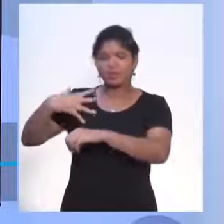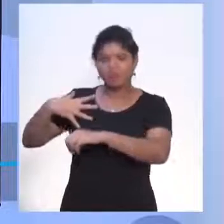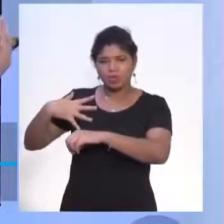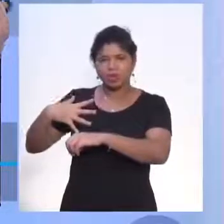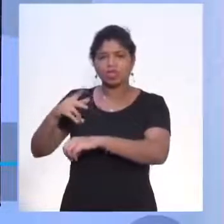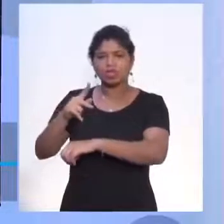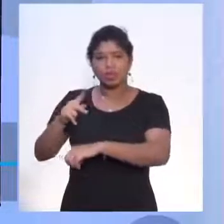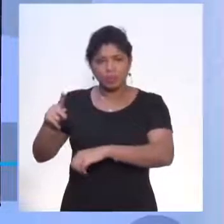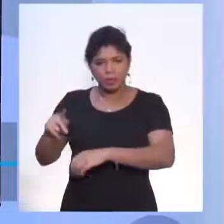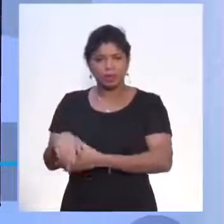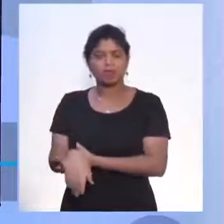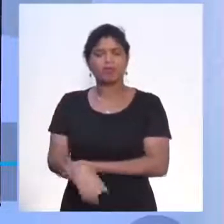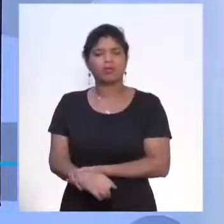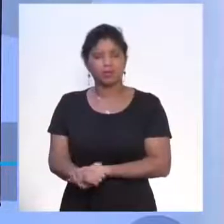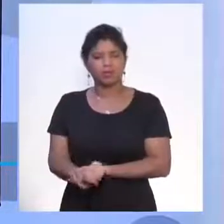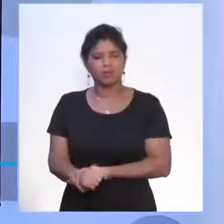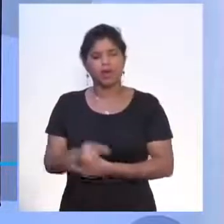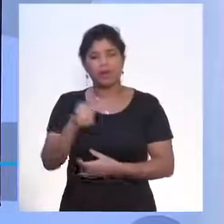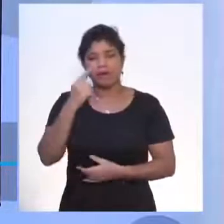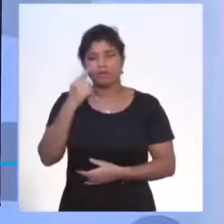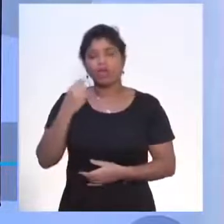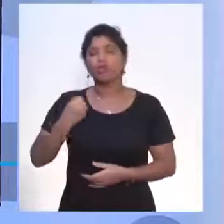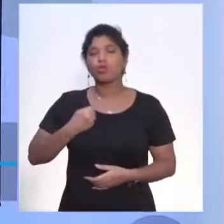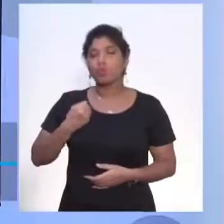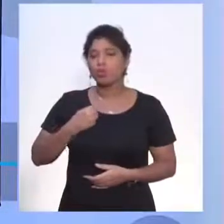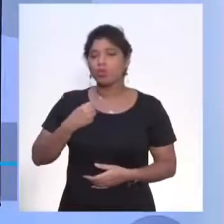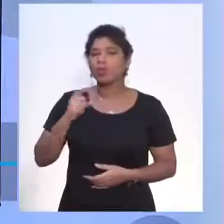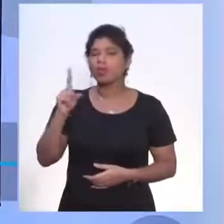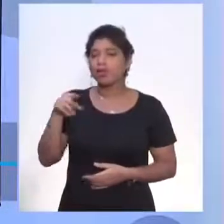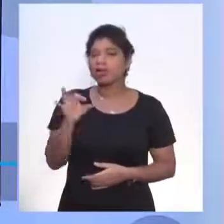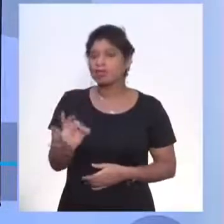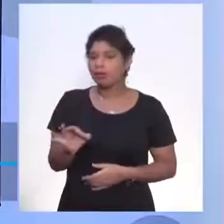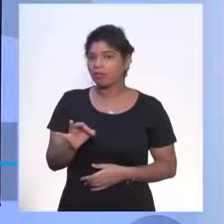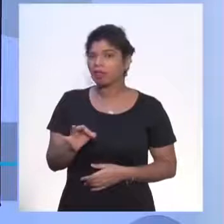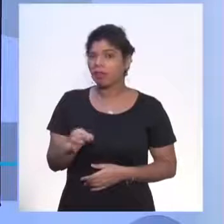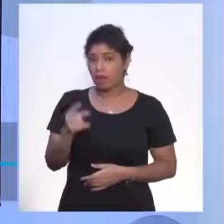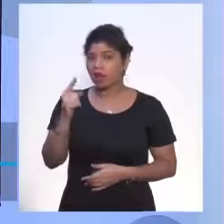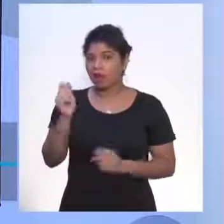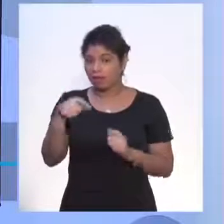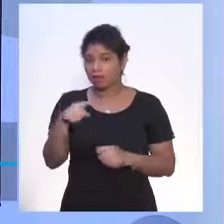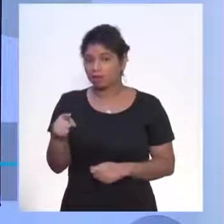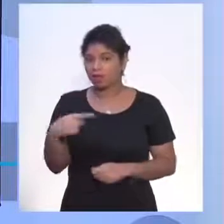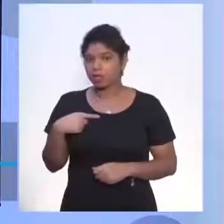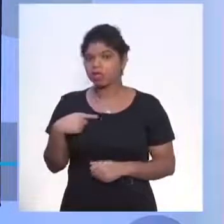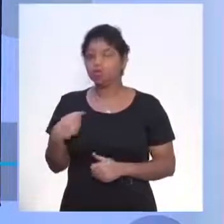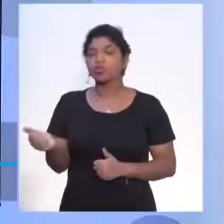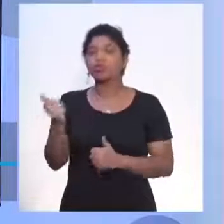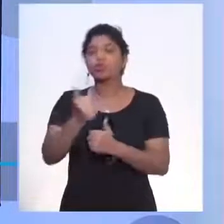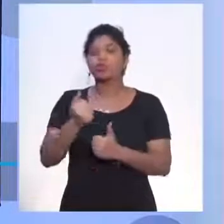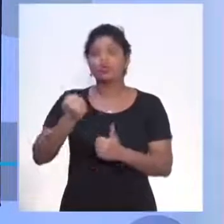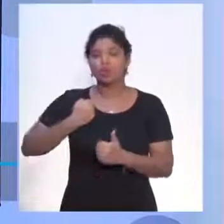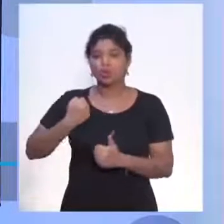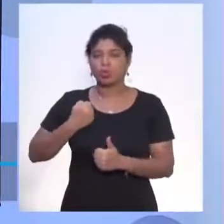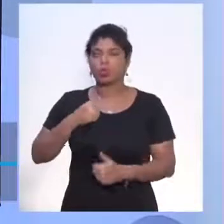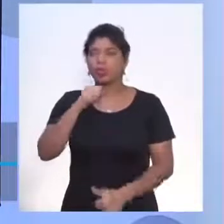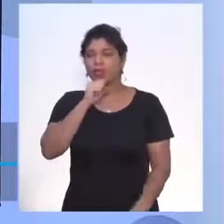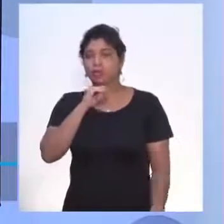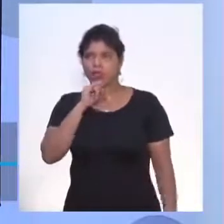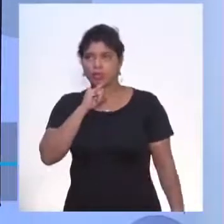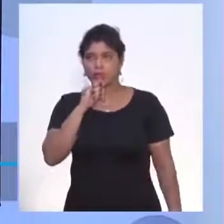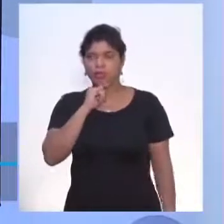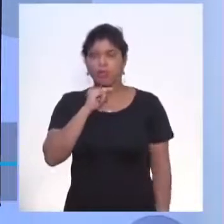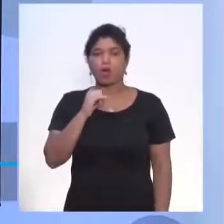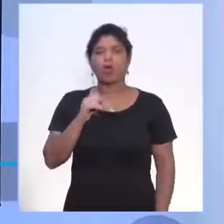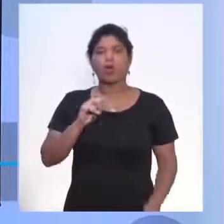colocar o número para ver se é verdade. Na afirmação falava assim, o dobro de um número é 6. O dobro de 3